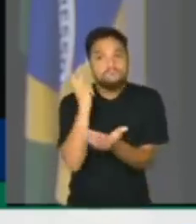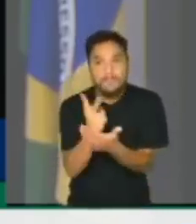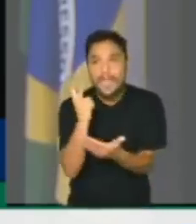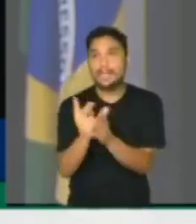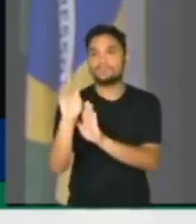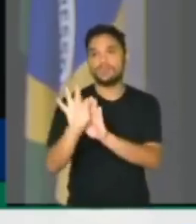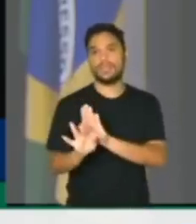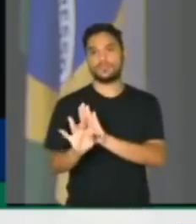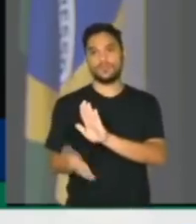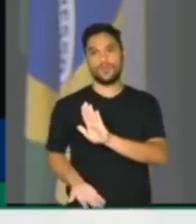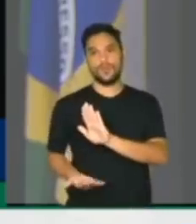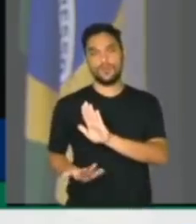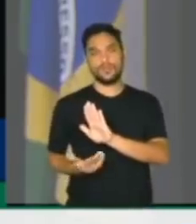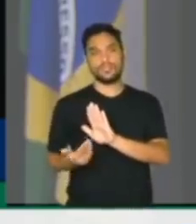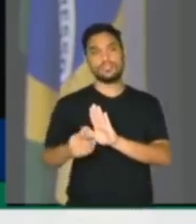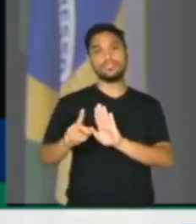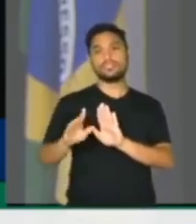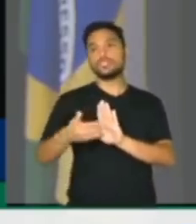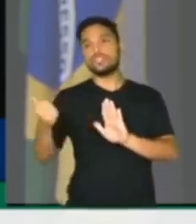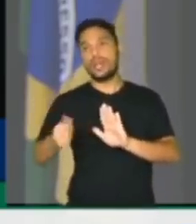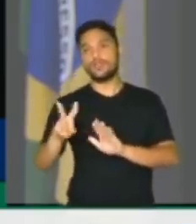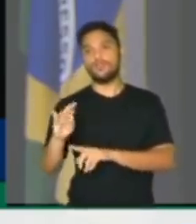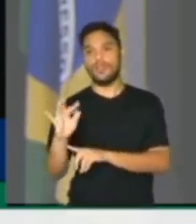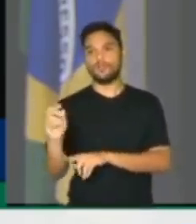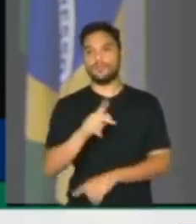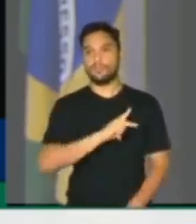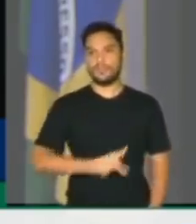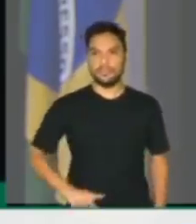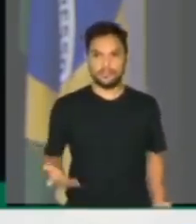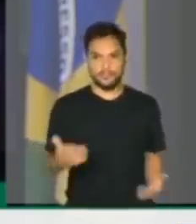ela está hoje sem o veto do presidente obrigação presente